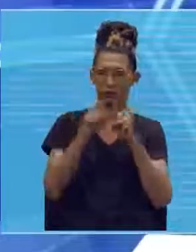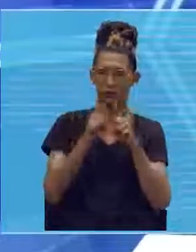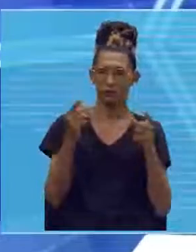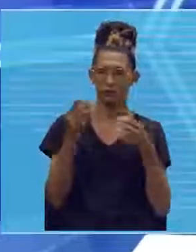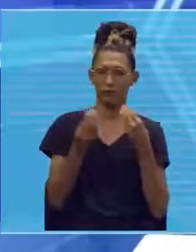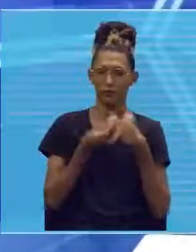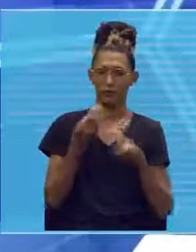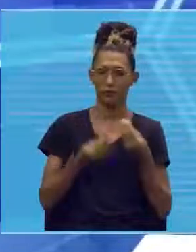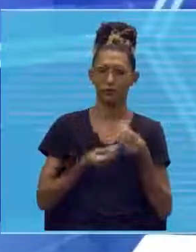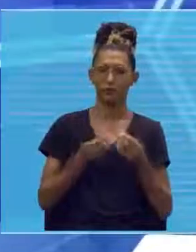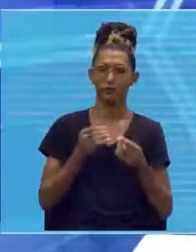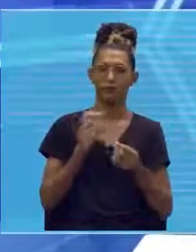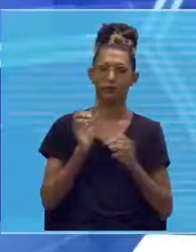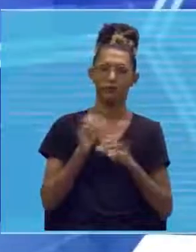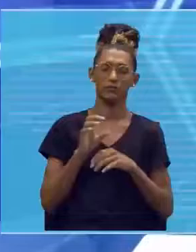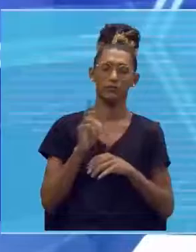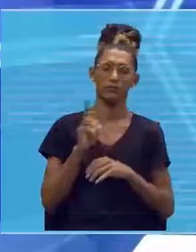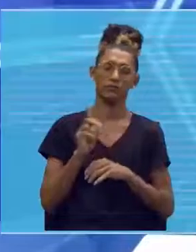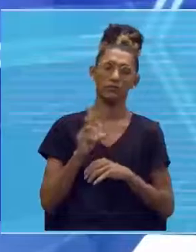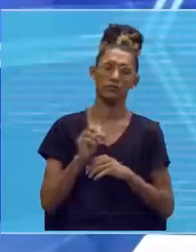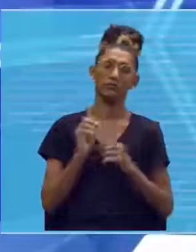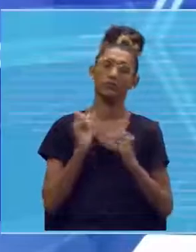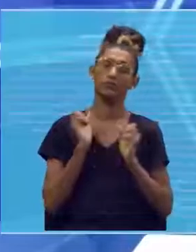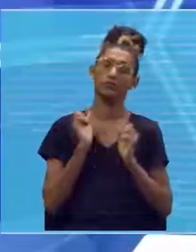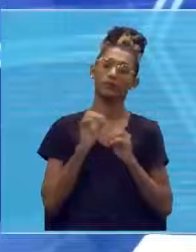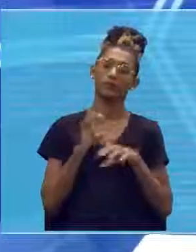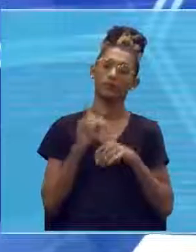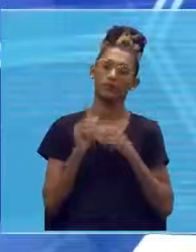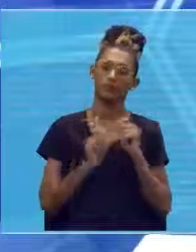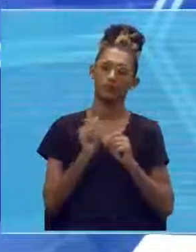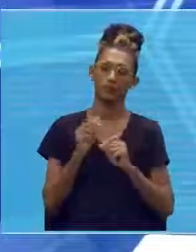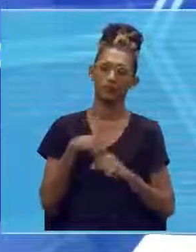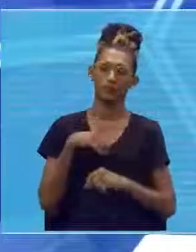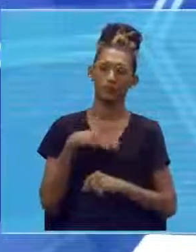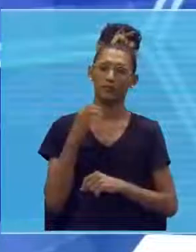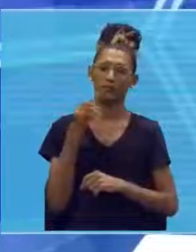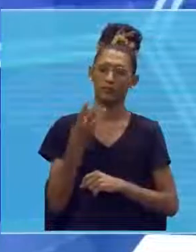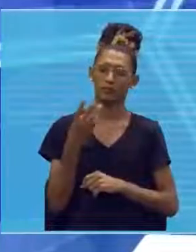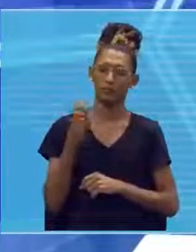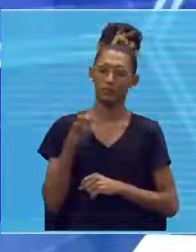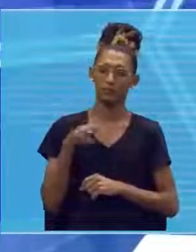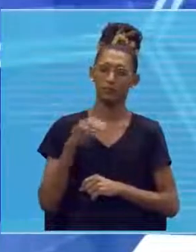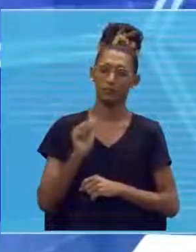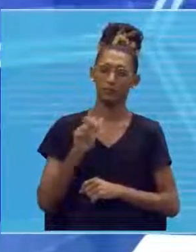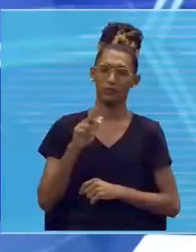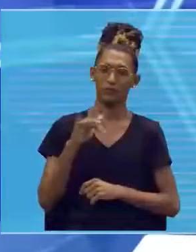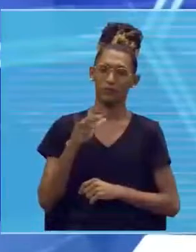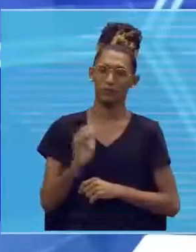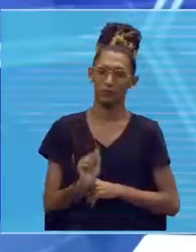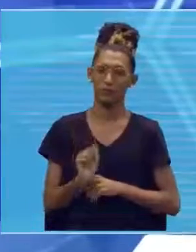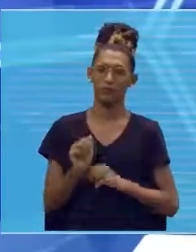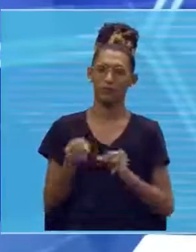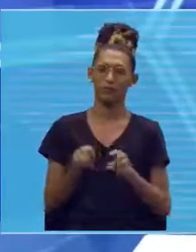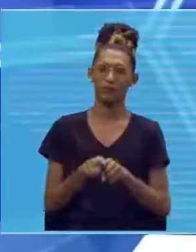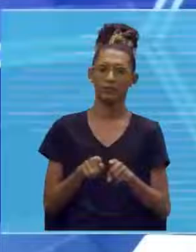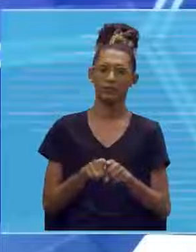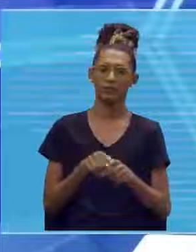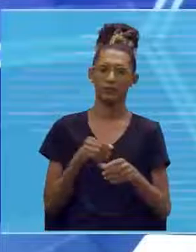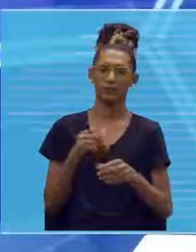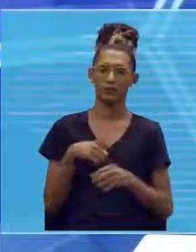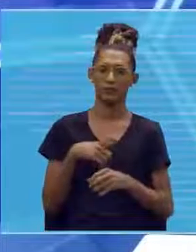me ensinou que aquela constelação se chamava era três marias e no céu eu não vi a constelação inteira eu vi a só aquelas três